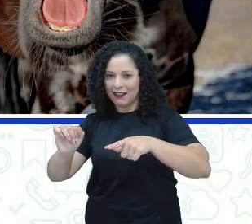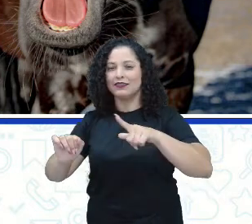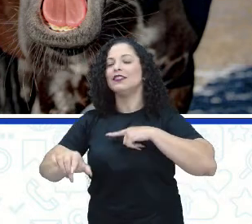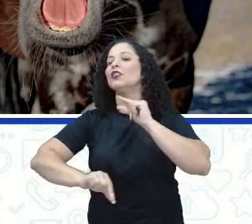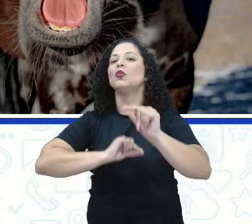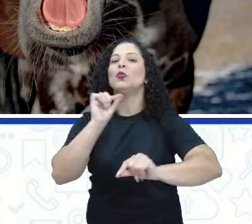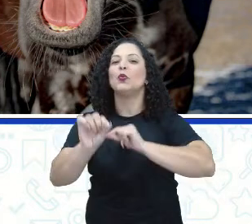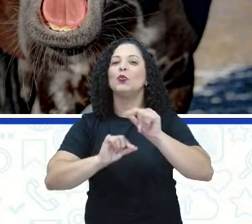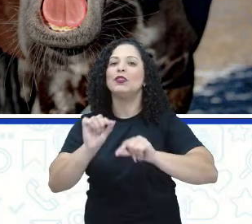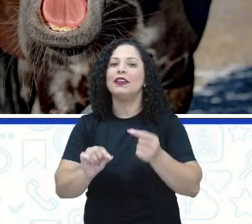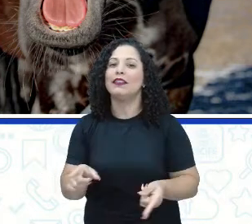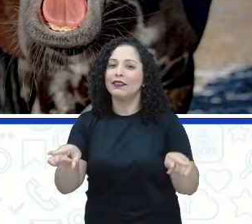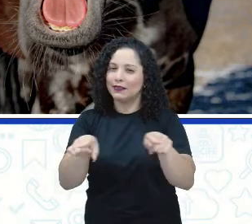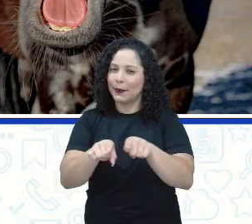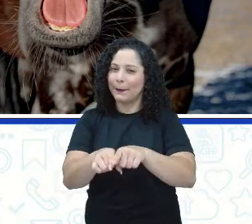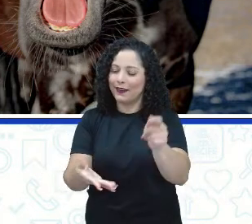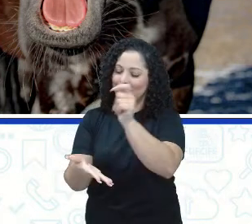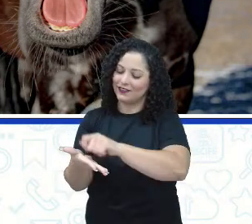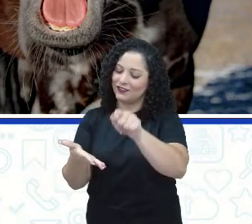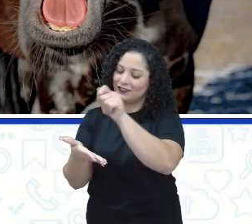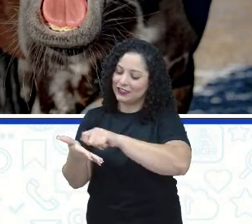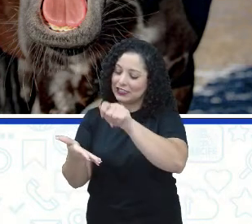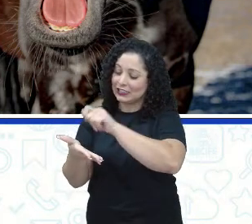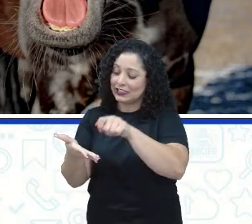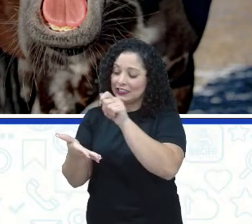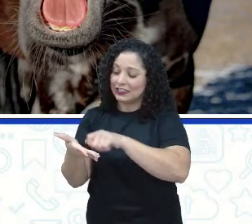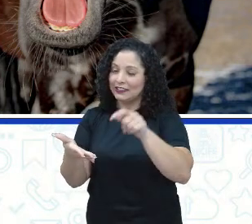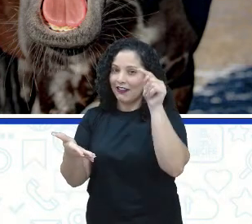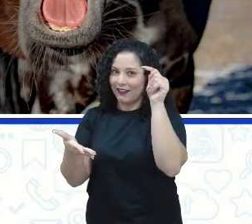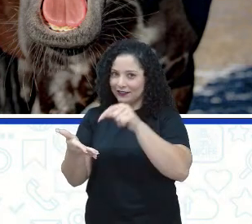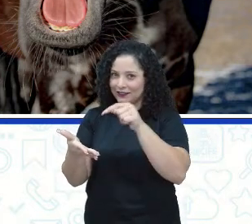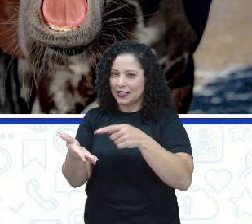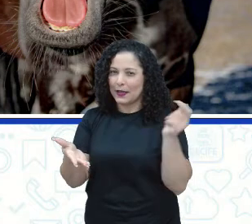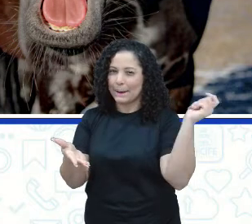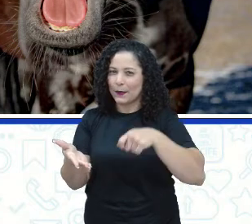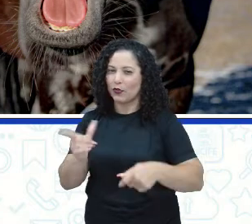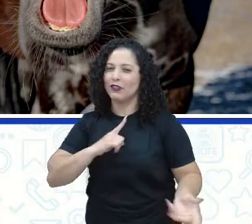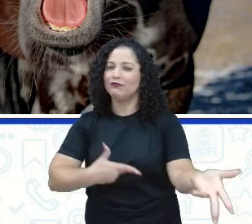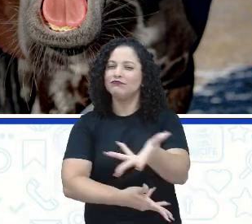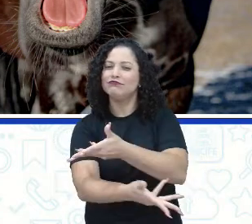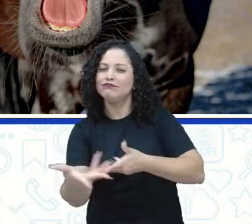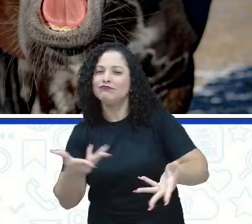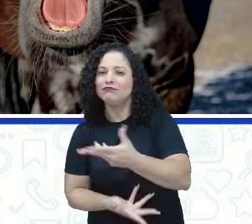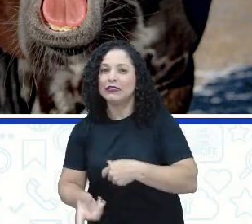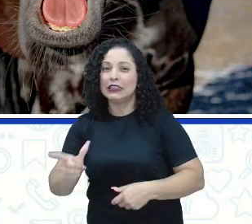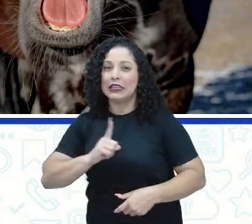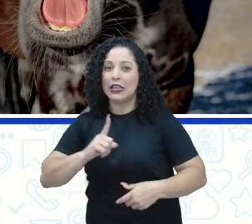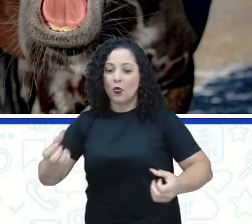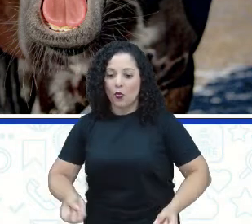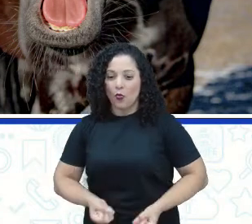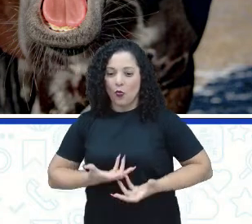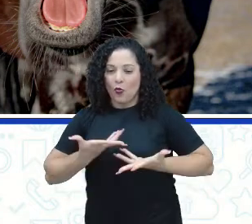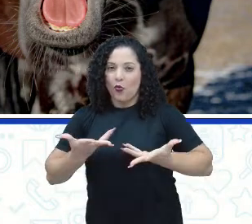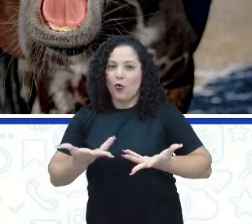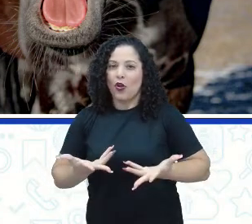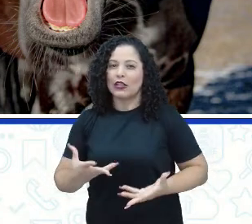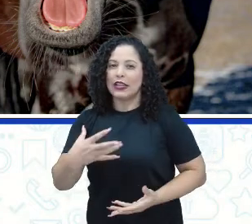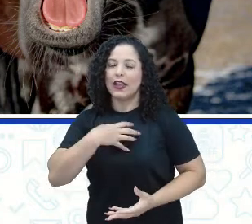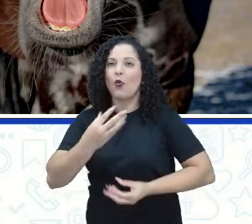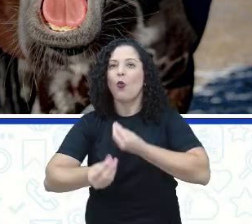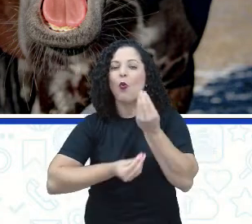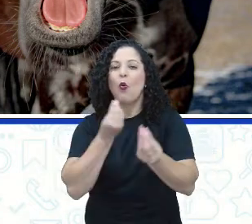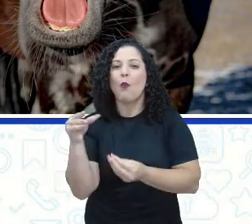presente na linguagem escrita. Entendê-la pode envolver fatores como entonação, ou seja, o